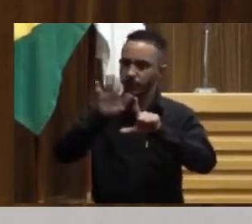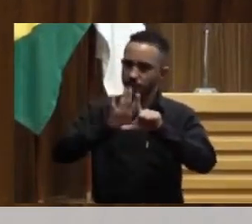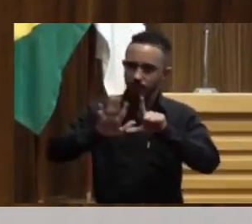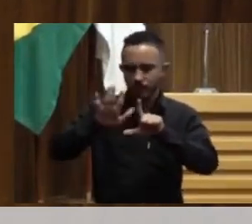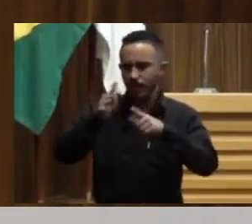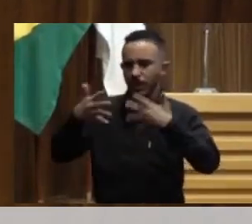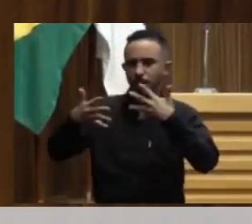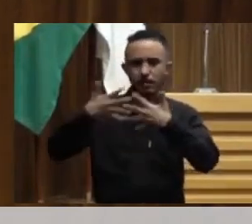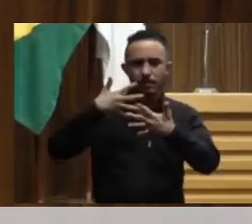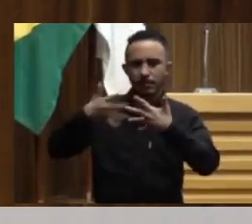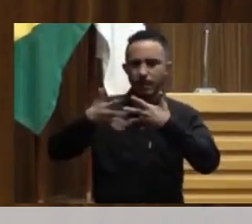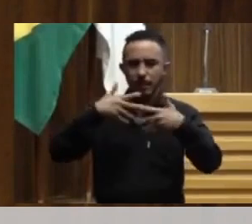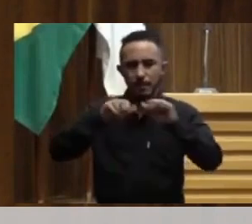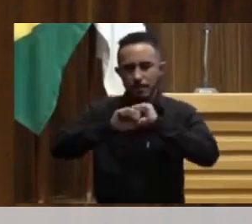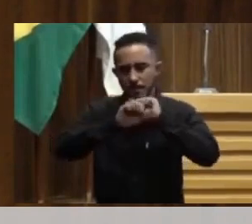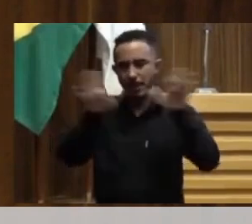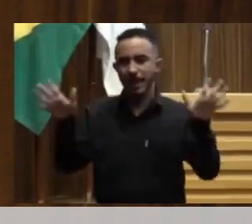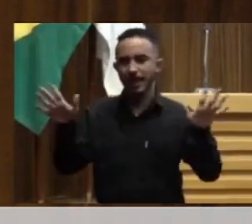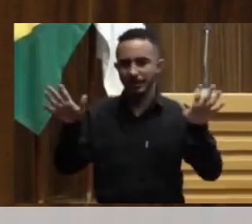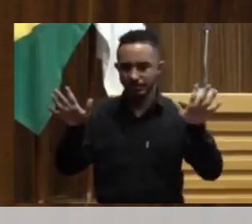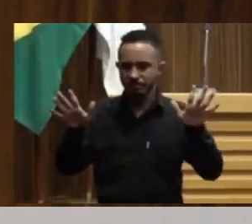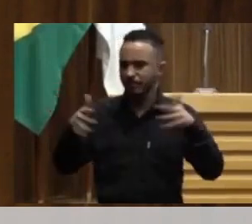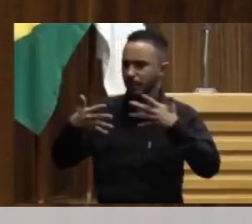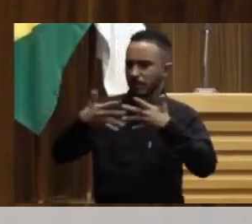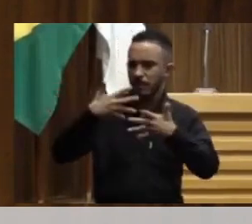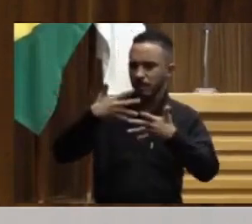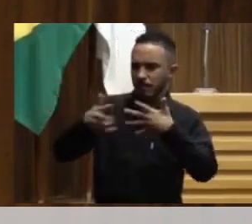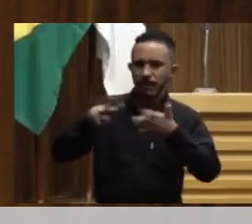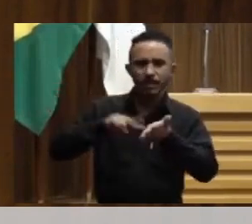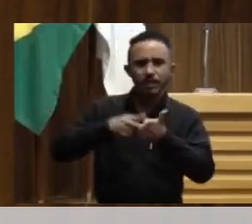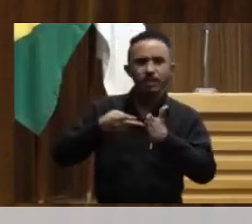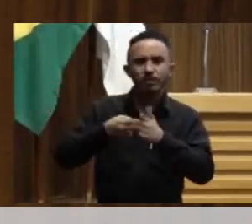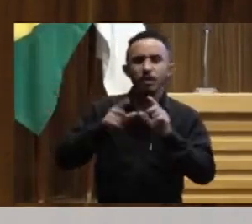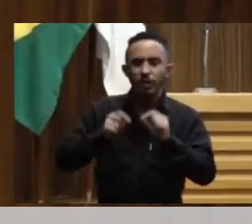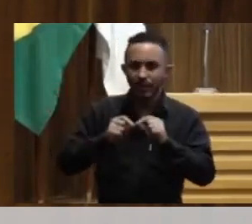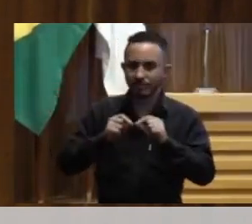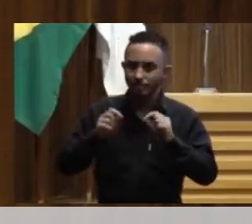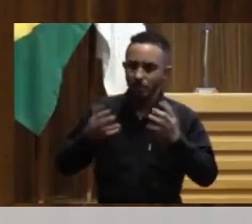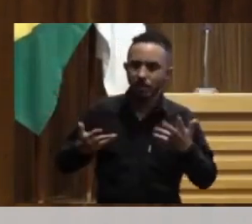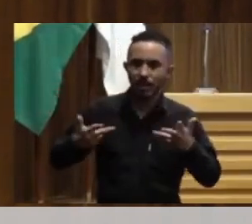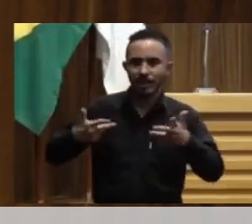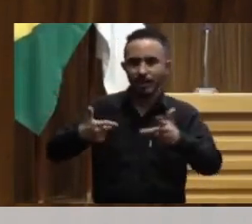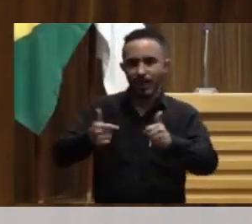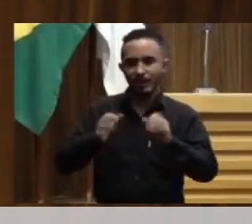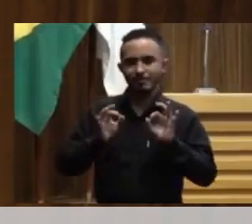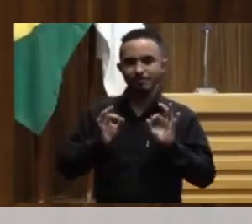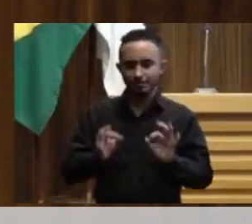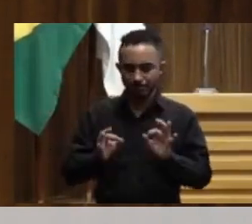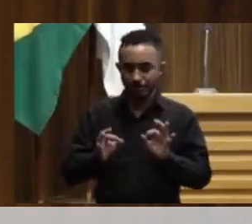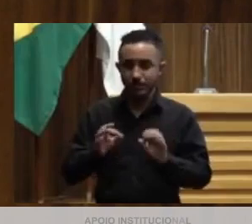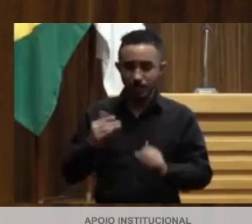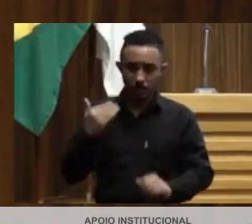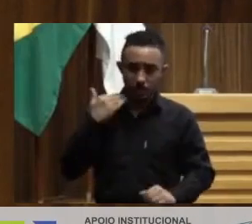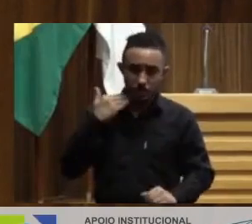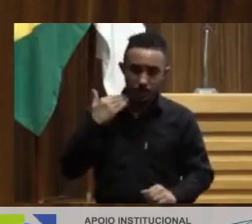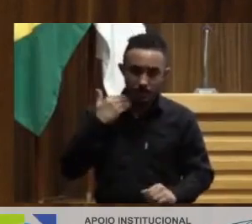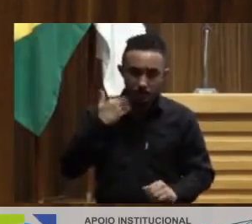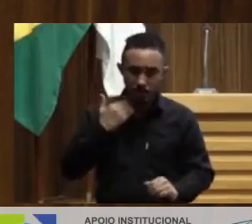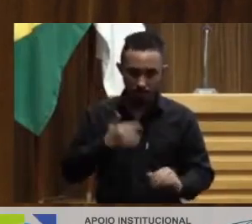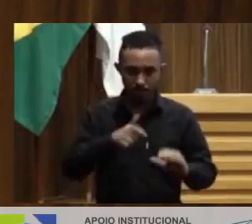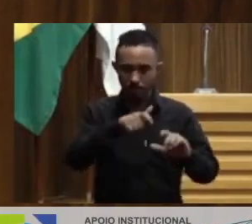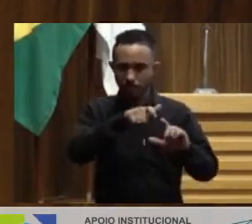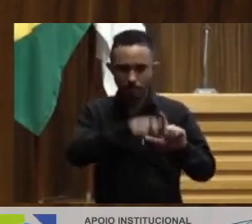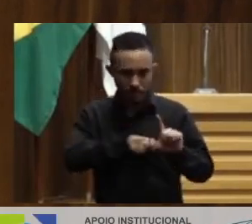transparência absoluta. E transparência traz eficiência. E o banco